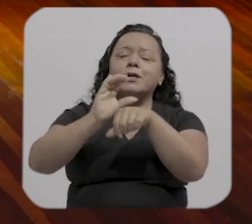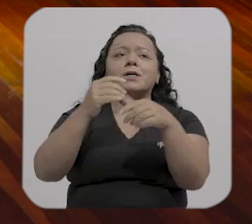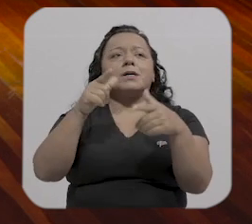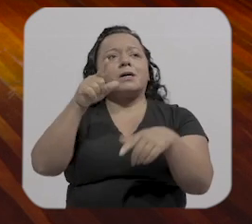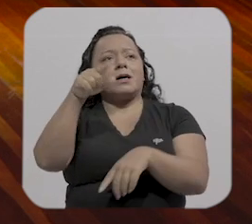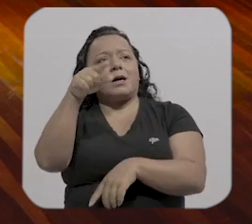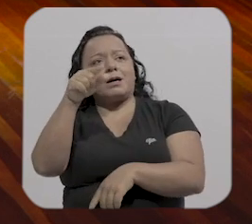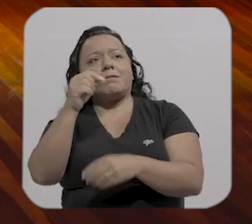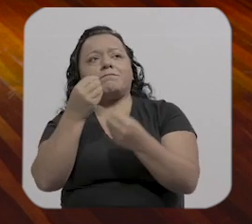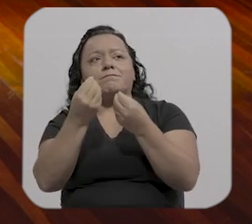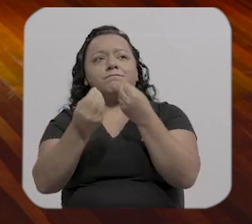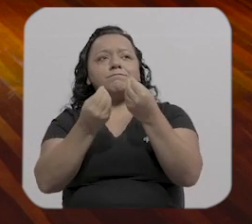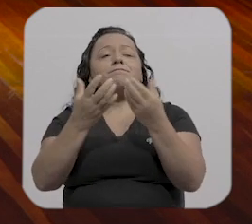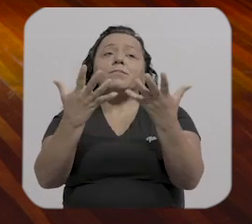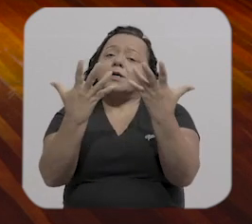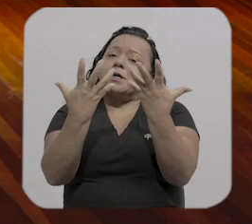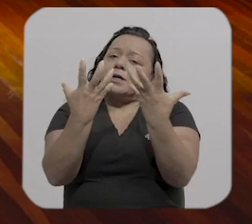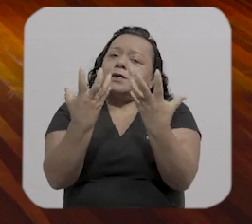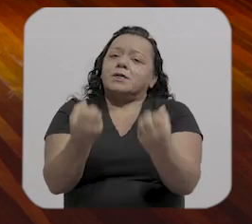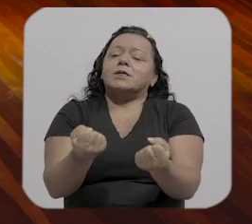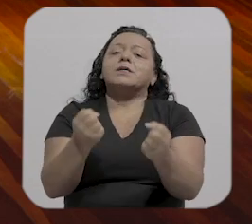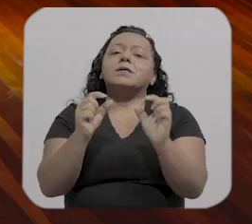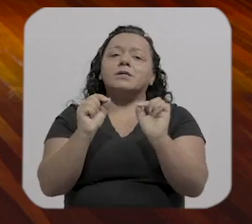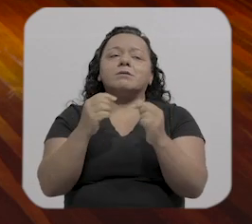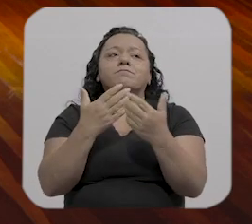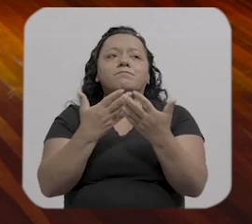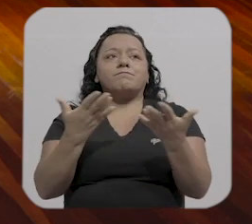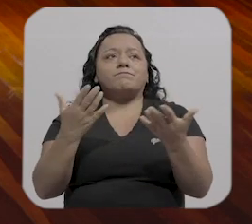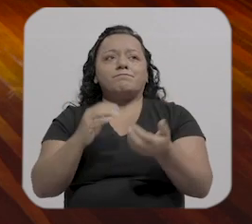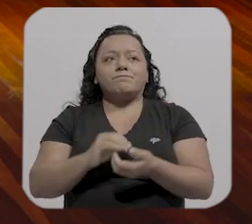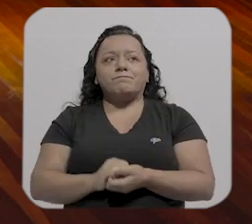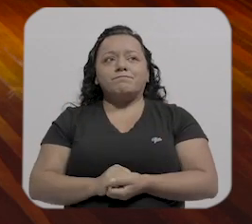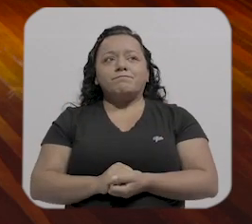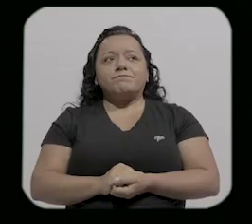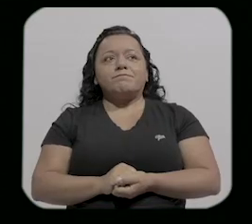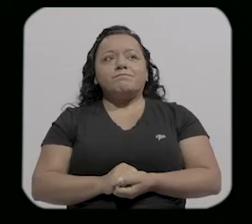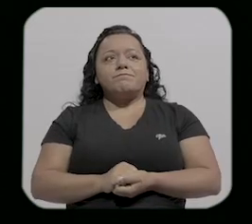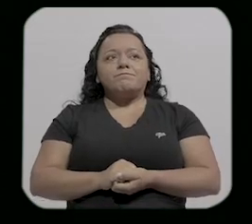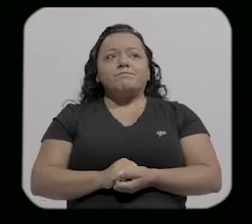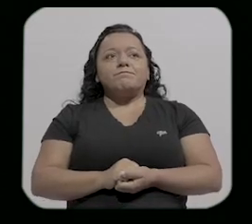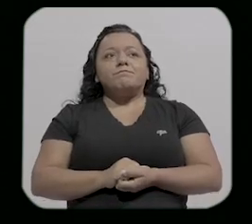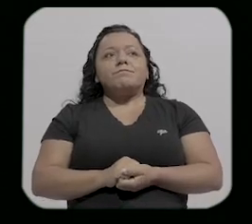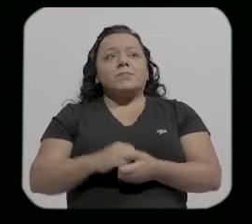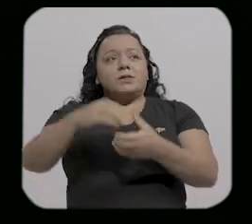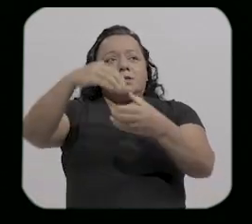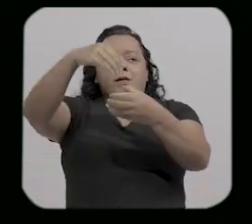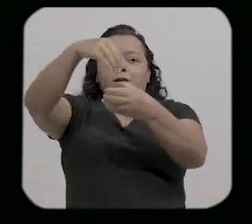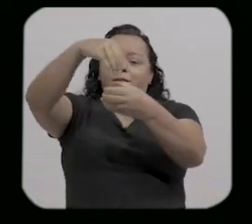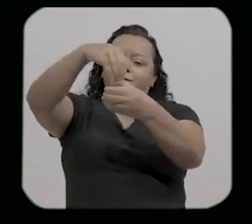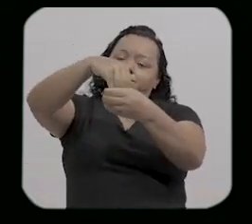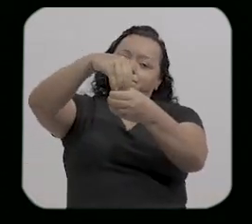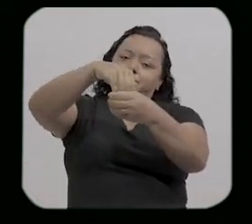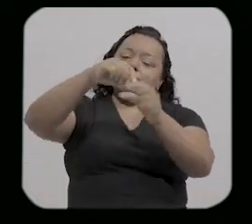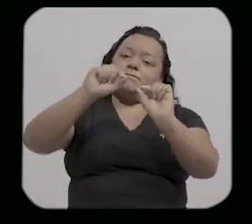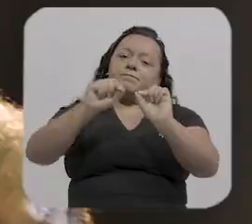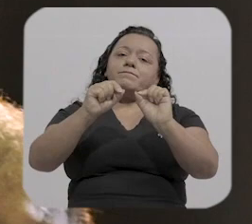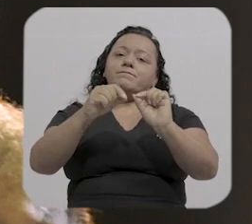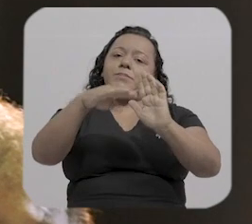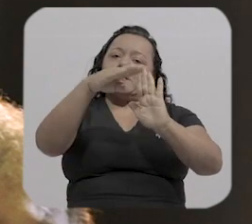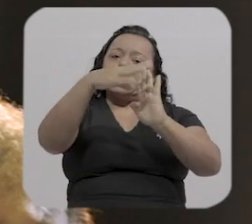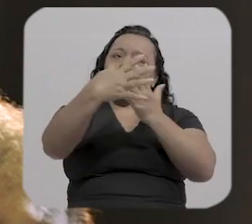do curso é esse mesmo, tal. E, bom, eu fui aceito. E dentro da